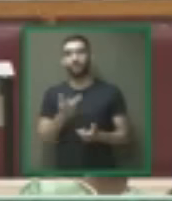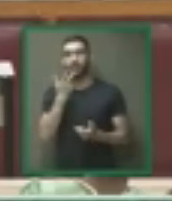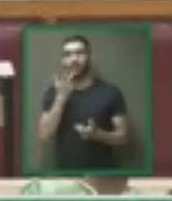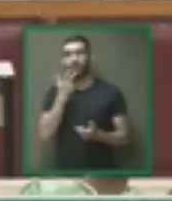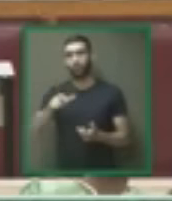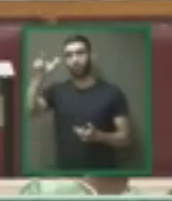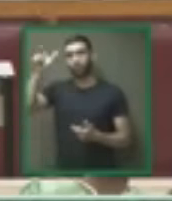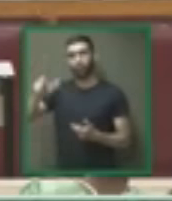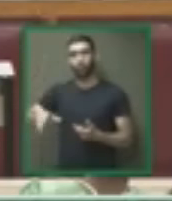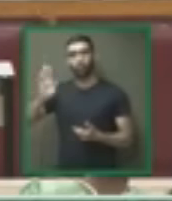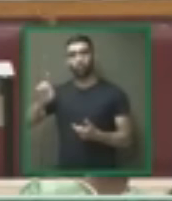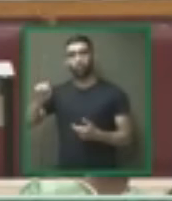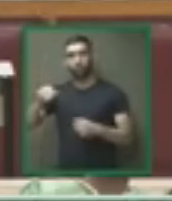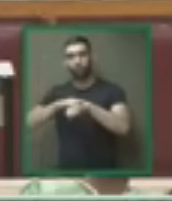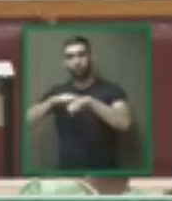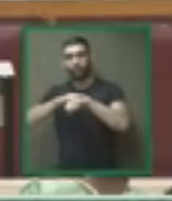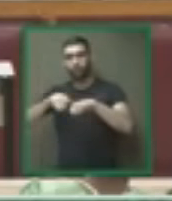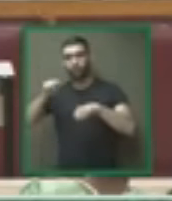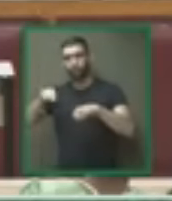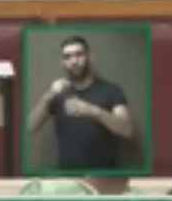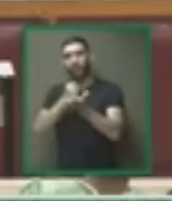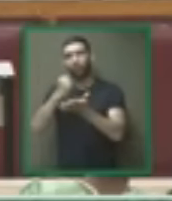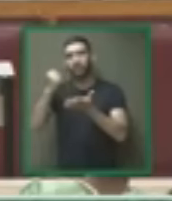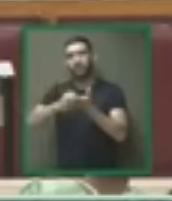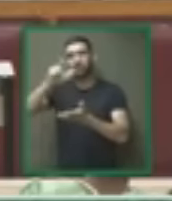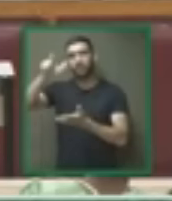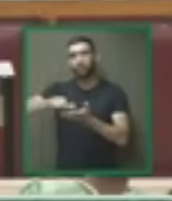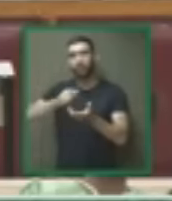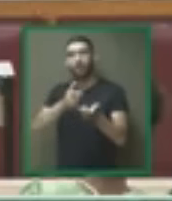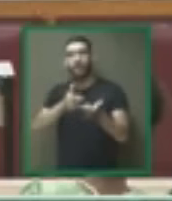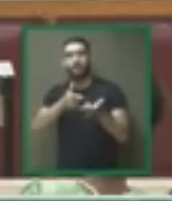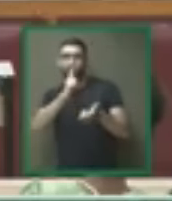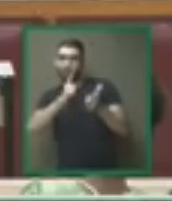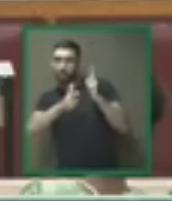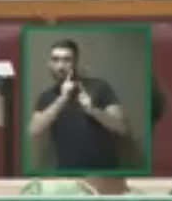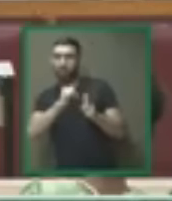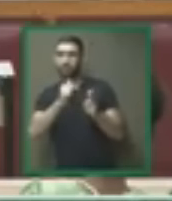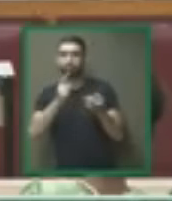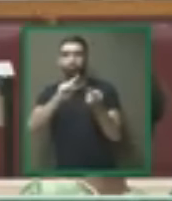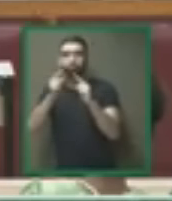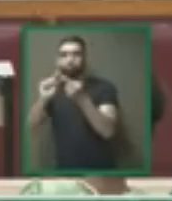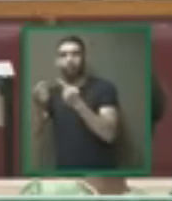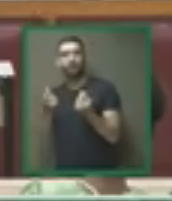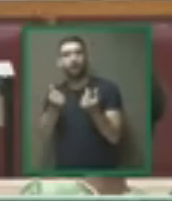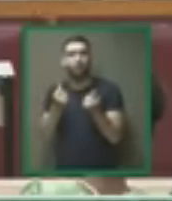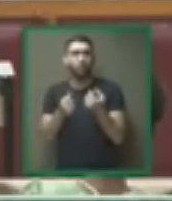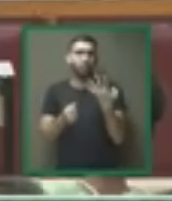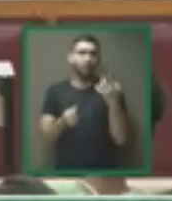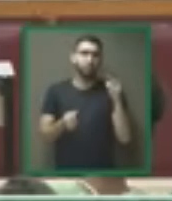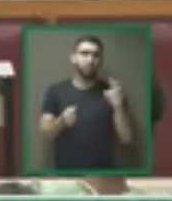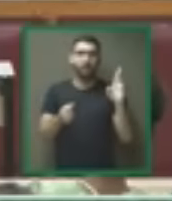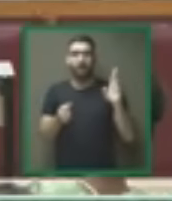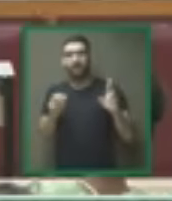o Bruno estava falando no celular com você para contratação de pistoleiro, falando em valores de 6 mil, 4 mil, se